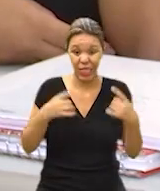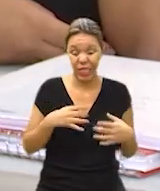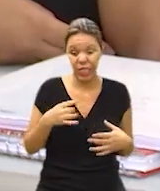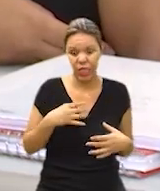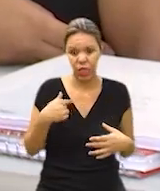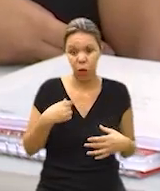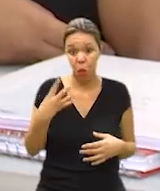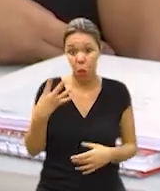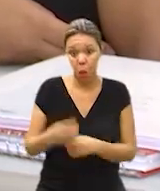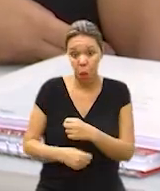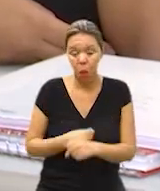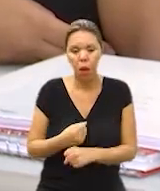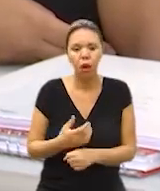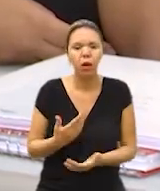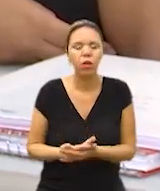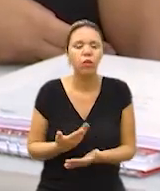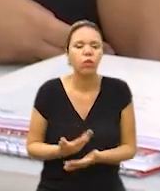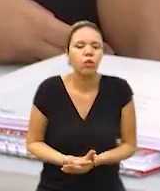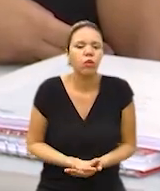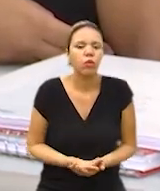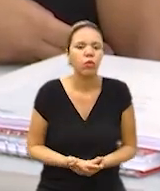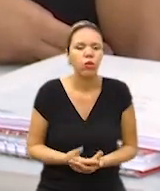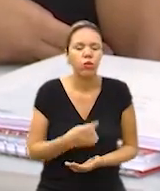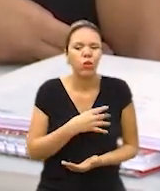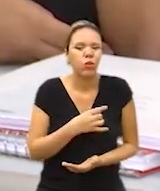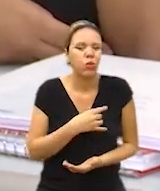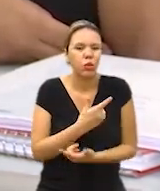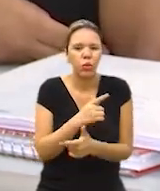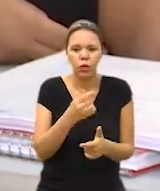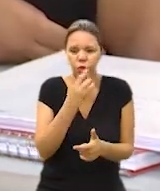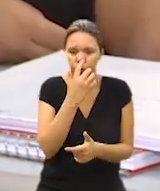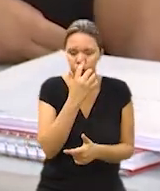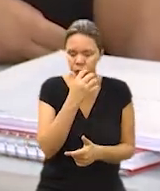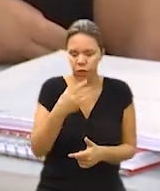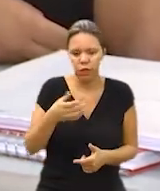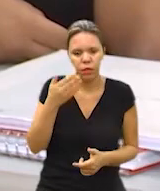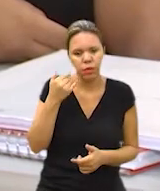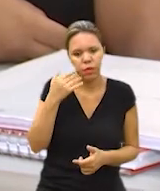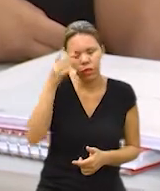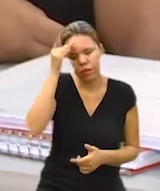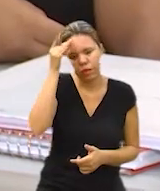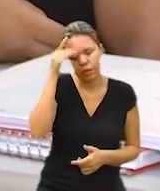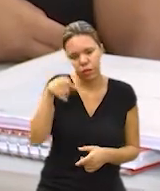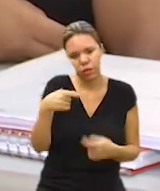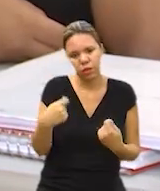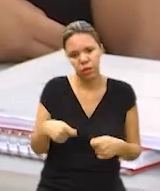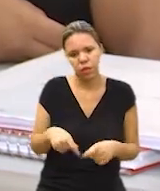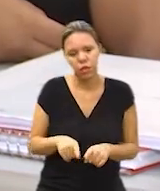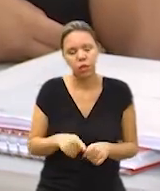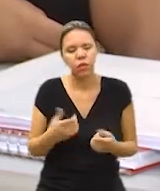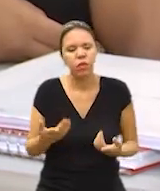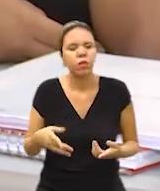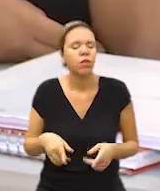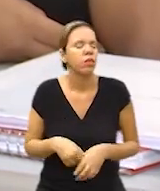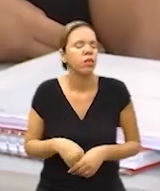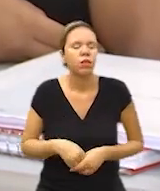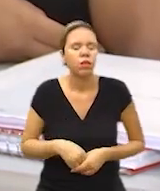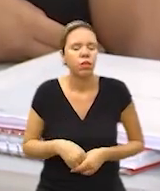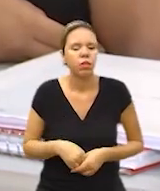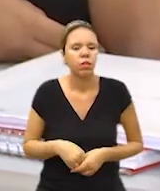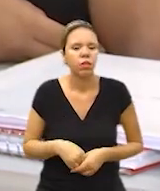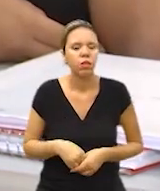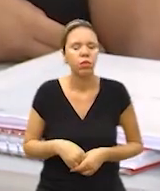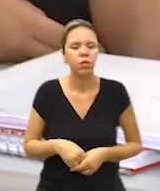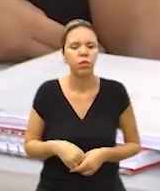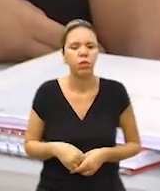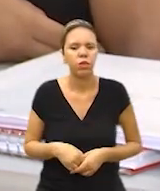menos eu, 4 anos. E assim, o medo de não ter retido aquilo que você realmente precisa. E sem contar assim, que você